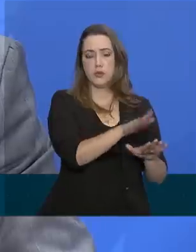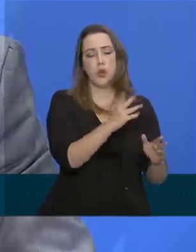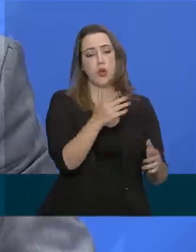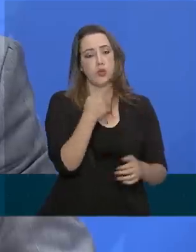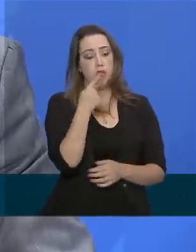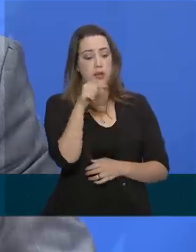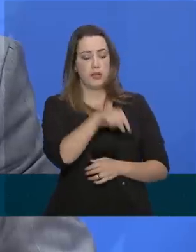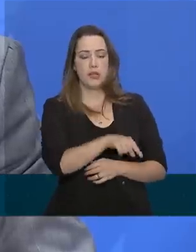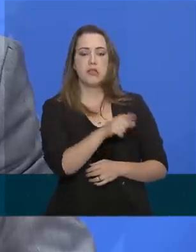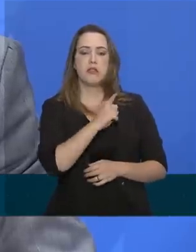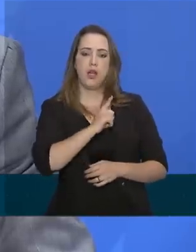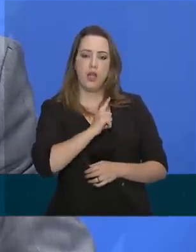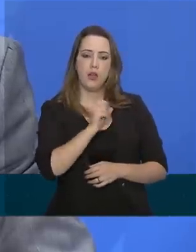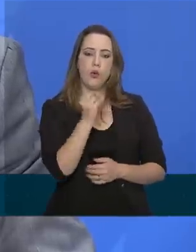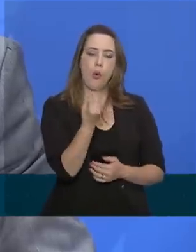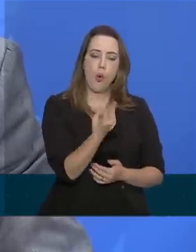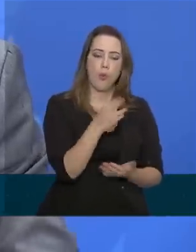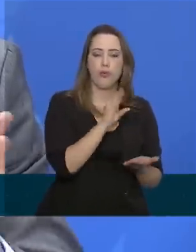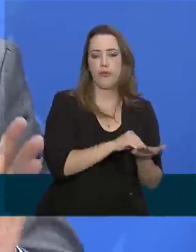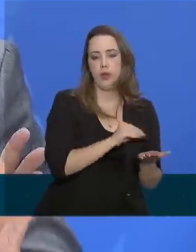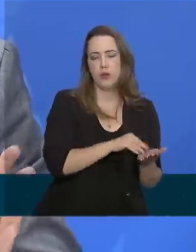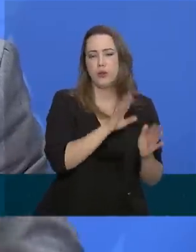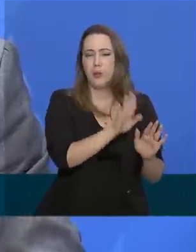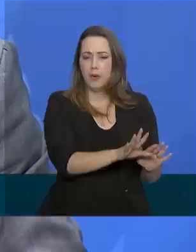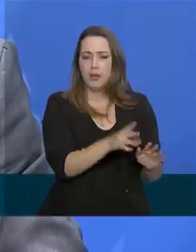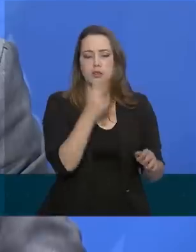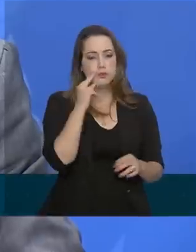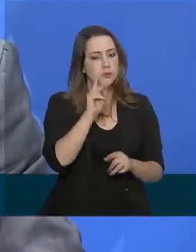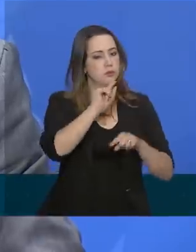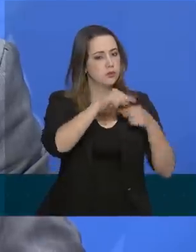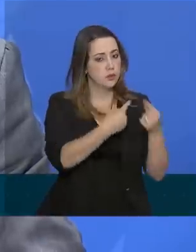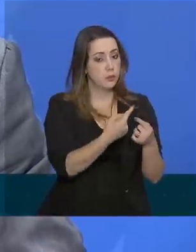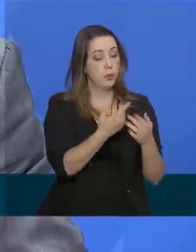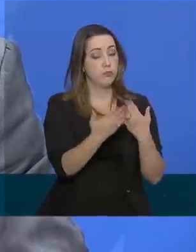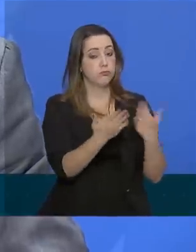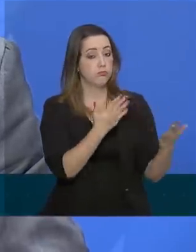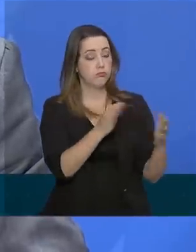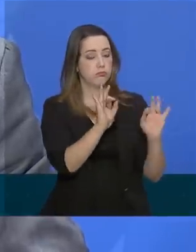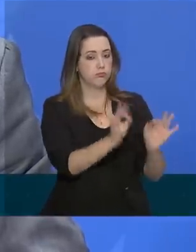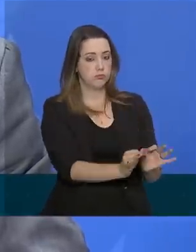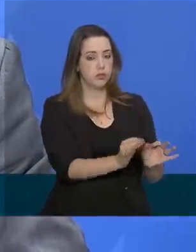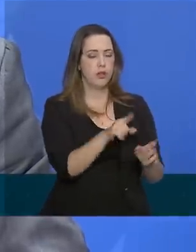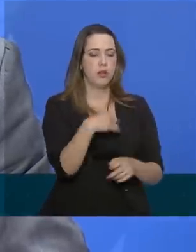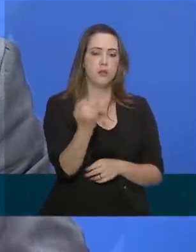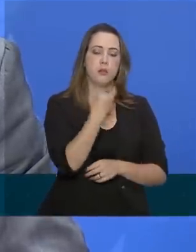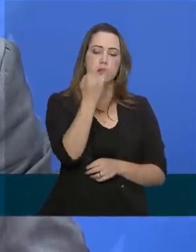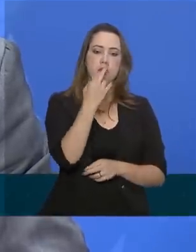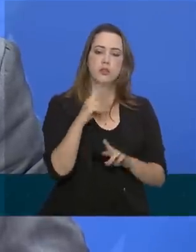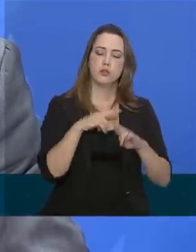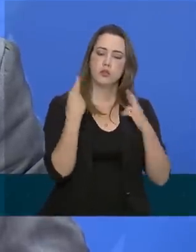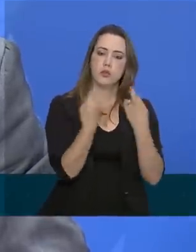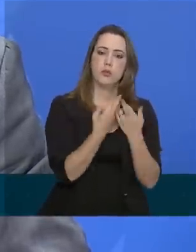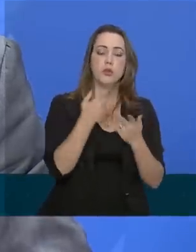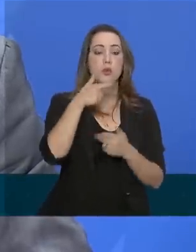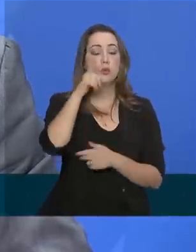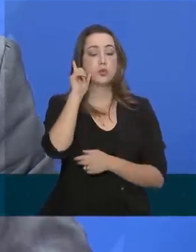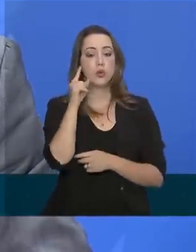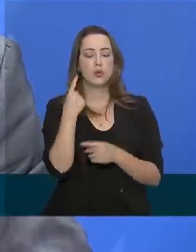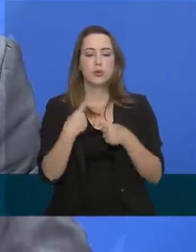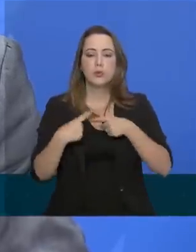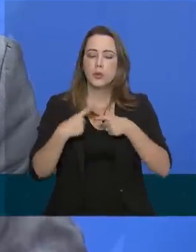se é necessário usar é esse tipo de de reciclagem nos dados é muito importante a reunião de ontem inclusive vai me